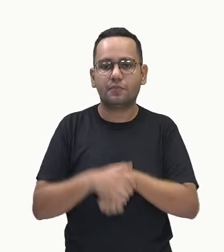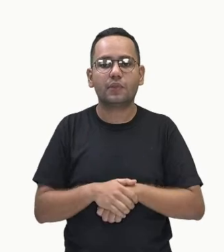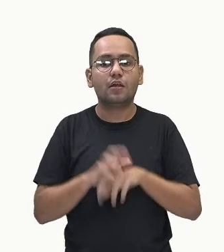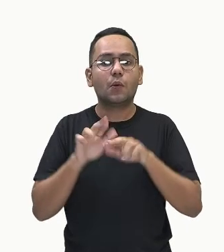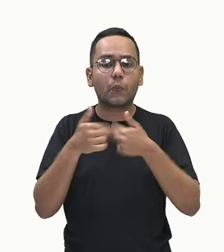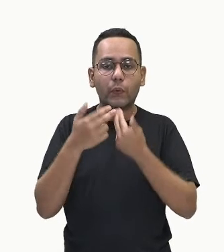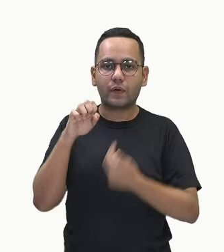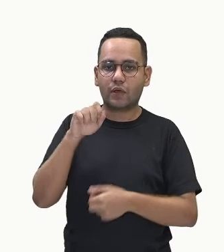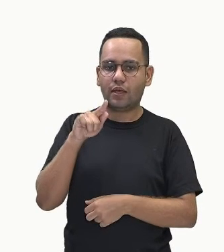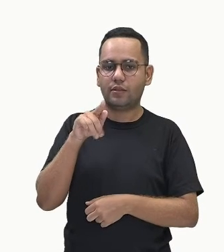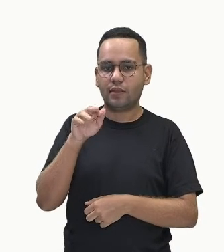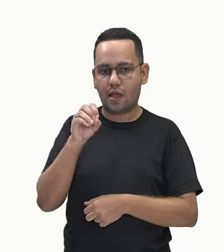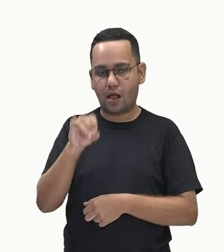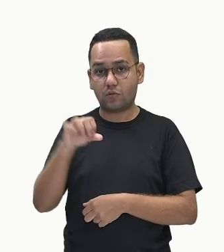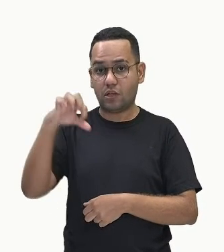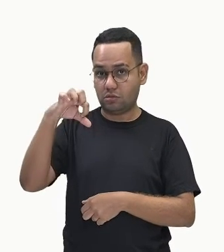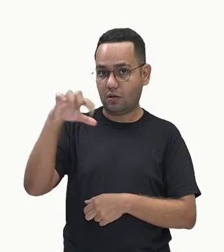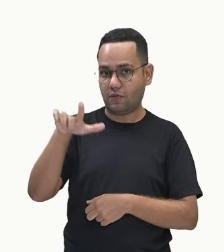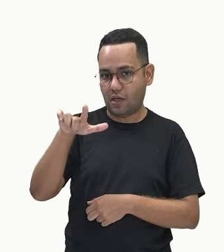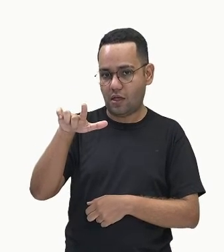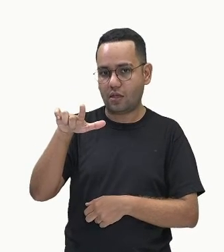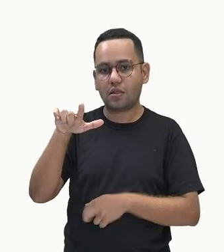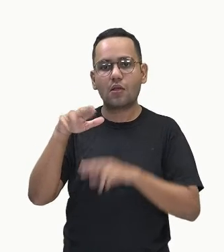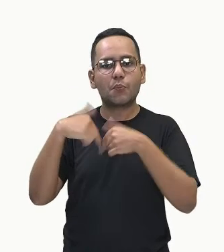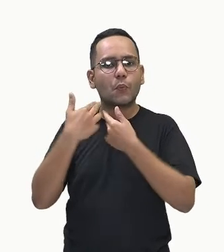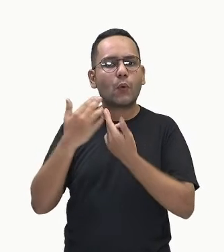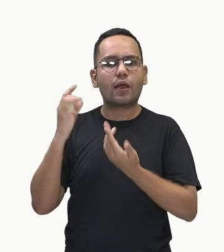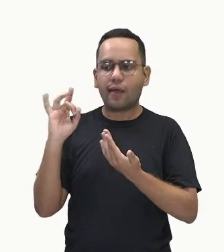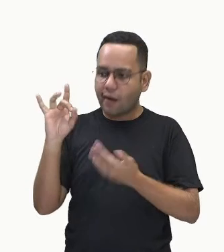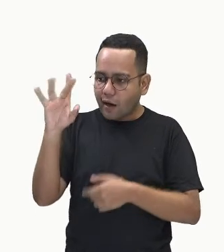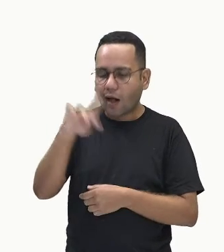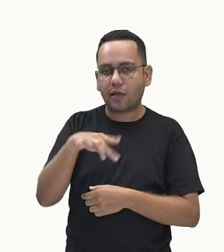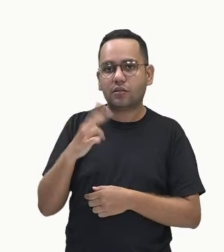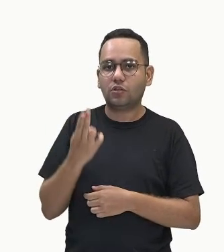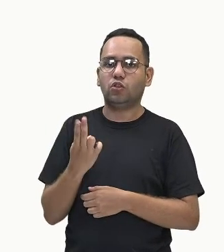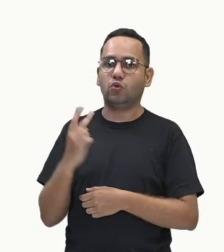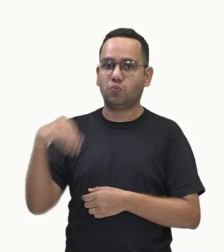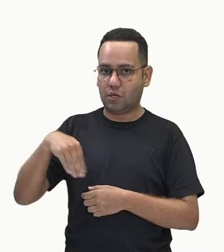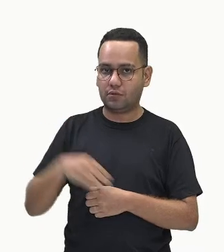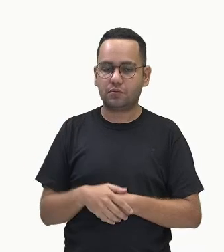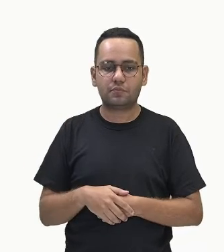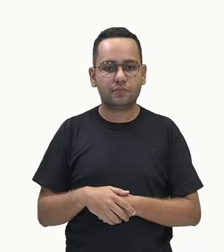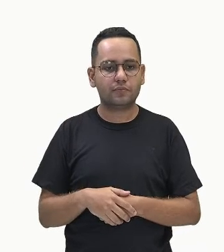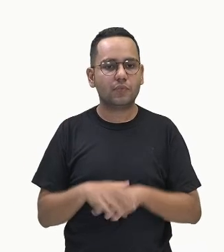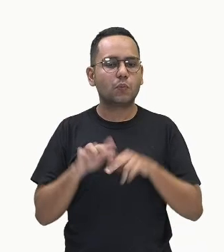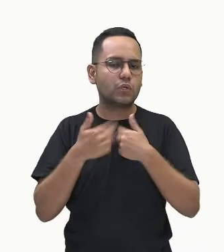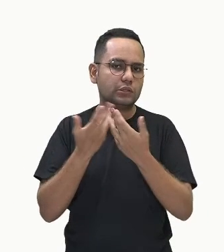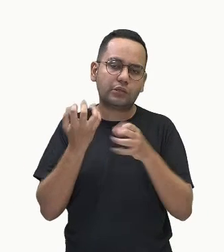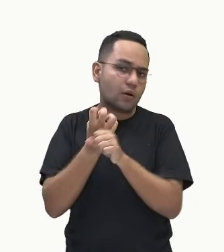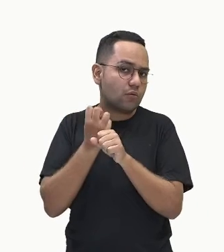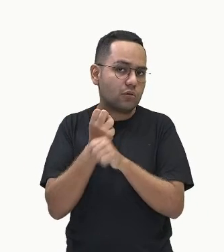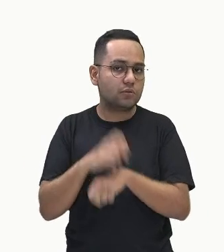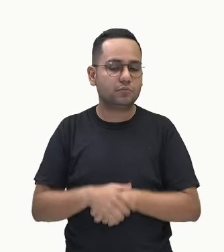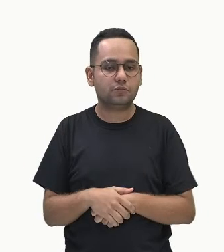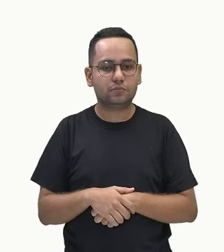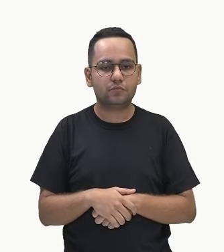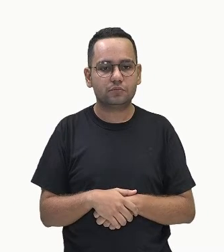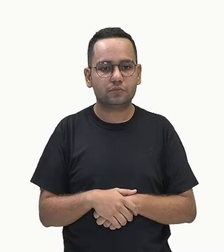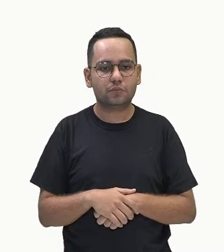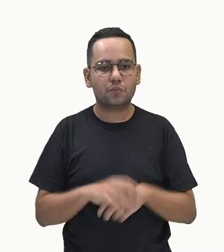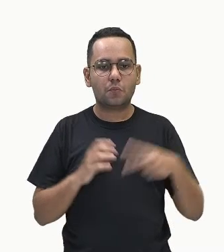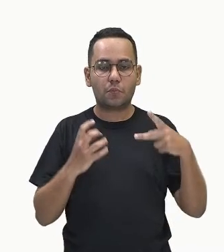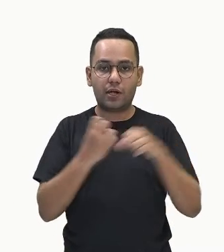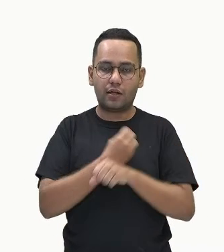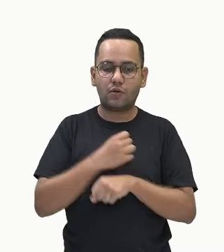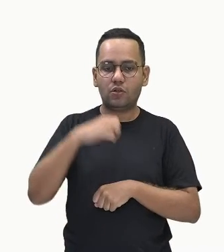9 lados e que cada lado mede 2 metros. Então, a gente vai apenas calcular o perímetro, tá? 9